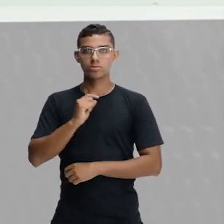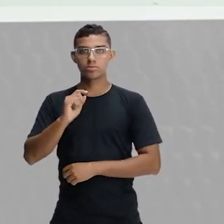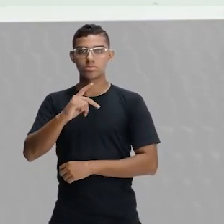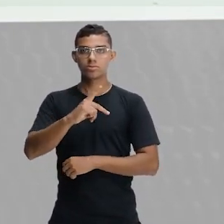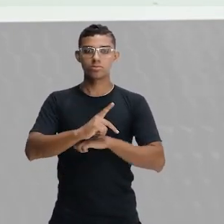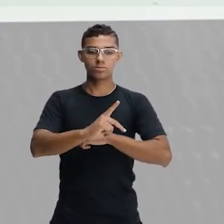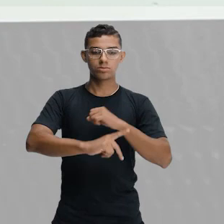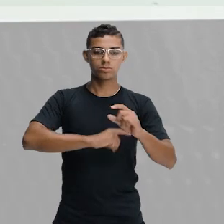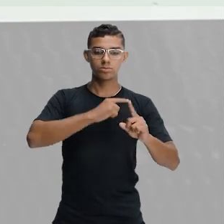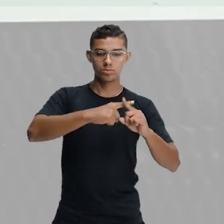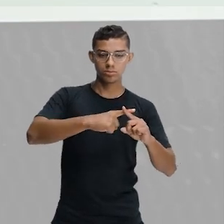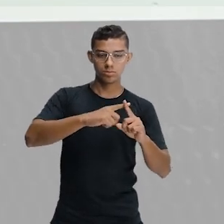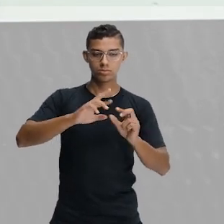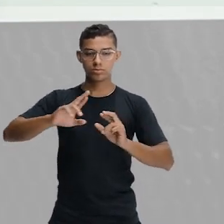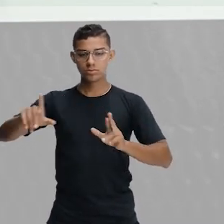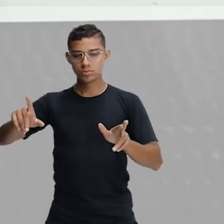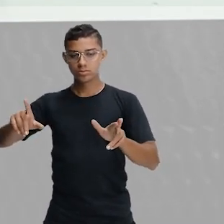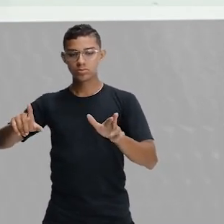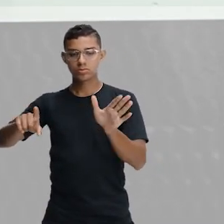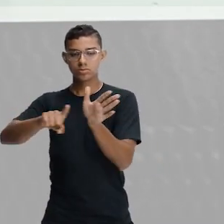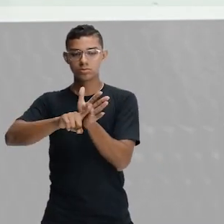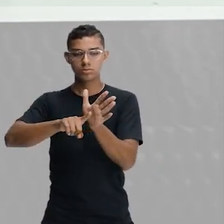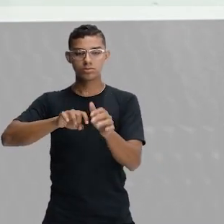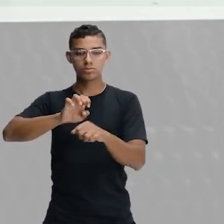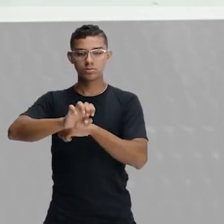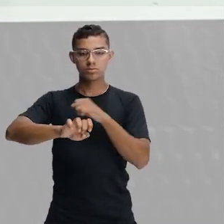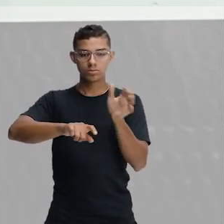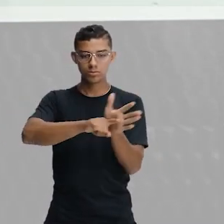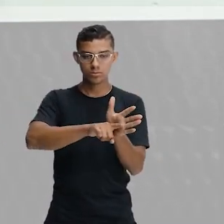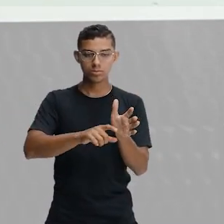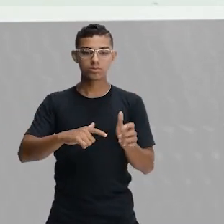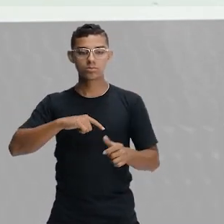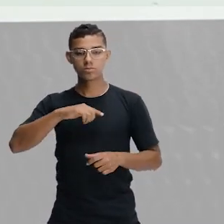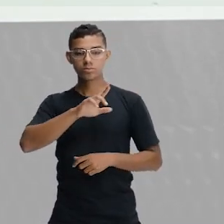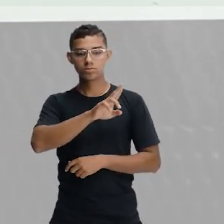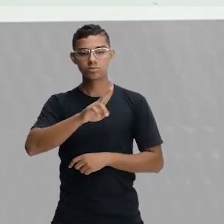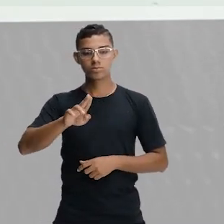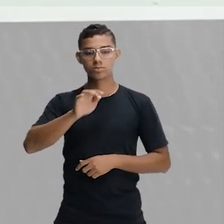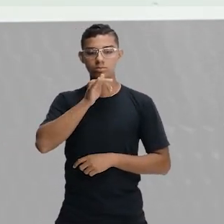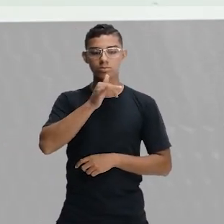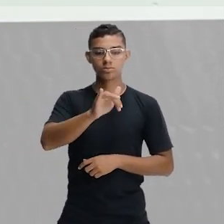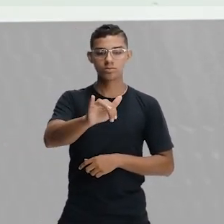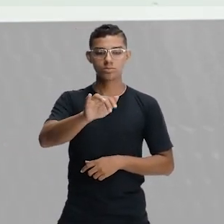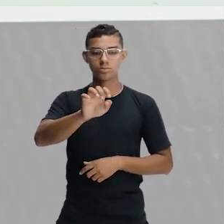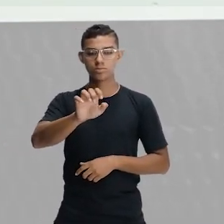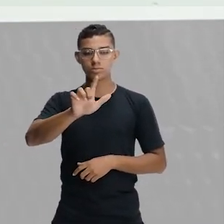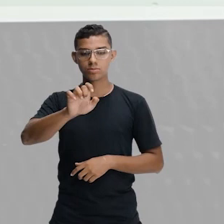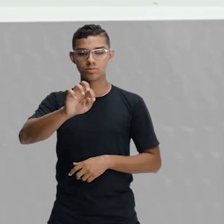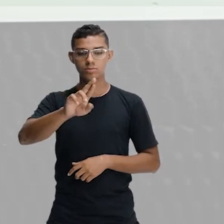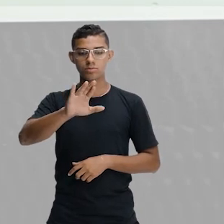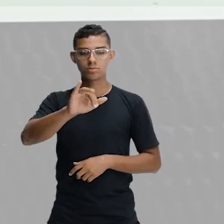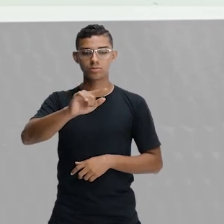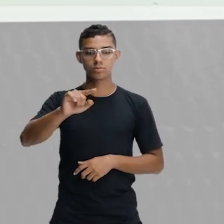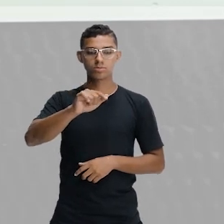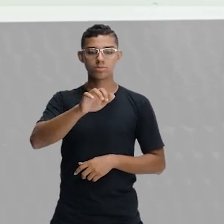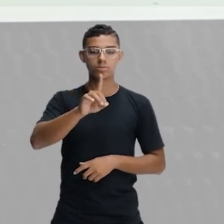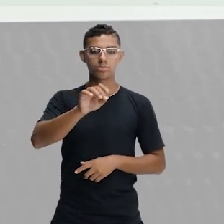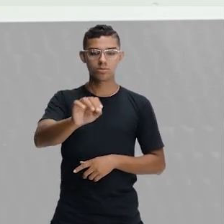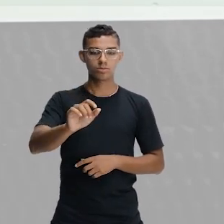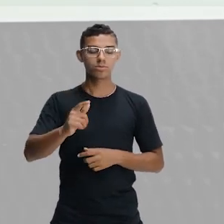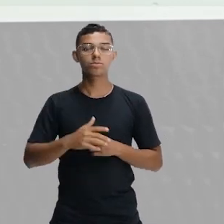do negativo, nós chamamos esse corpo de corpo eletrizado. Então, nós precisamos que ele se